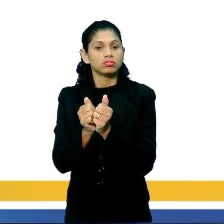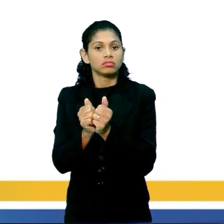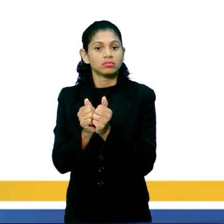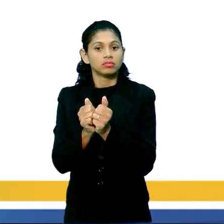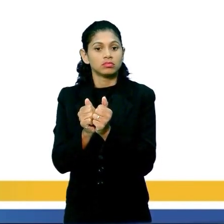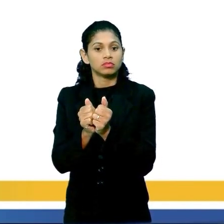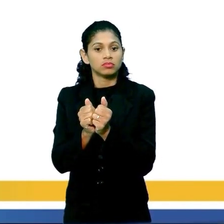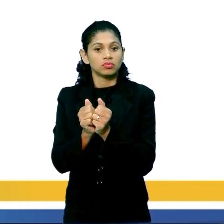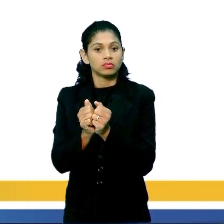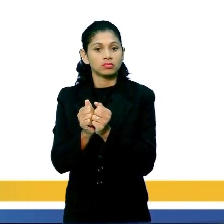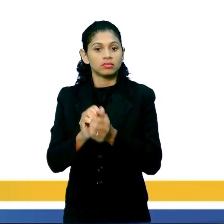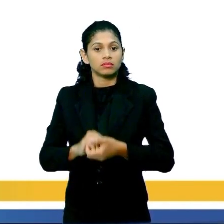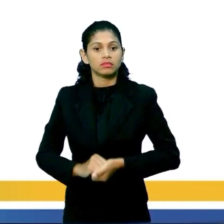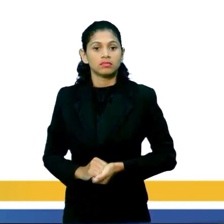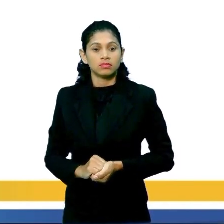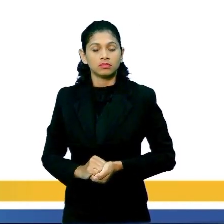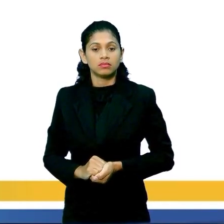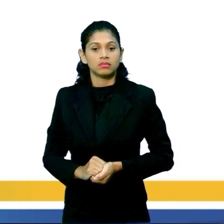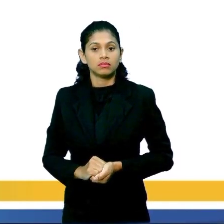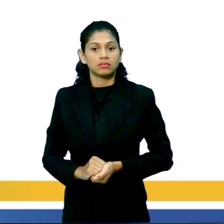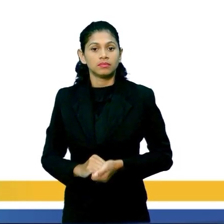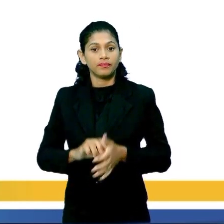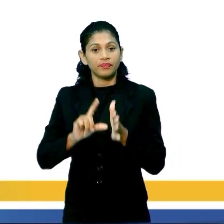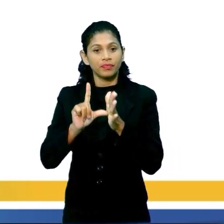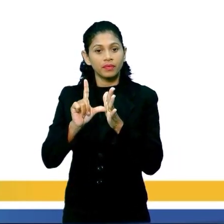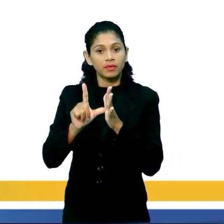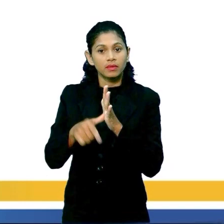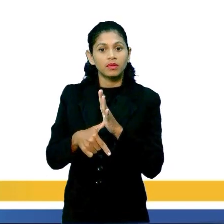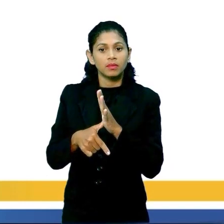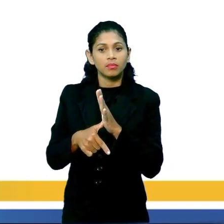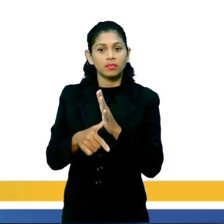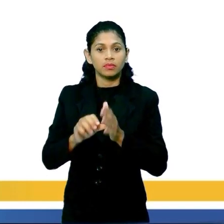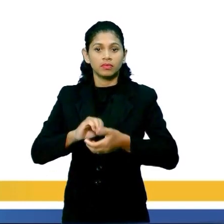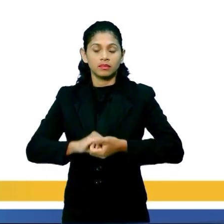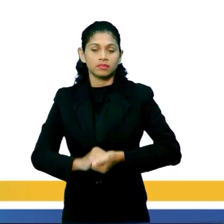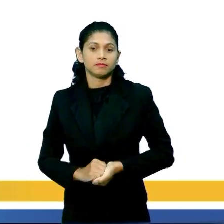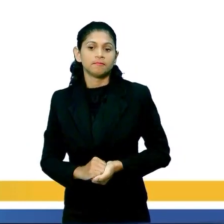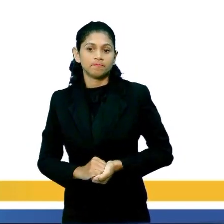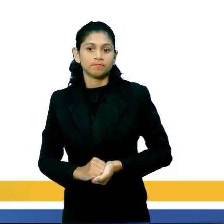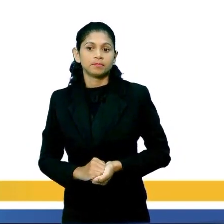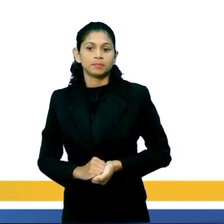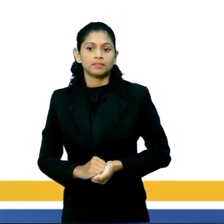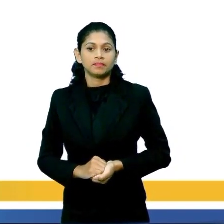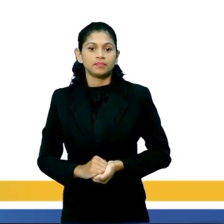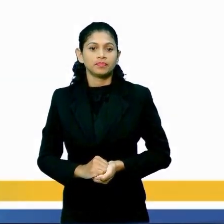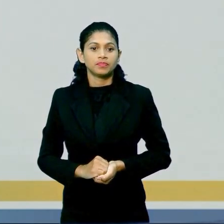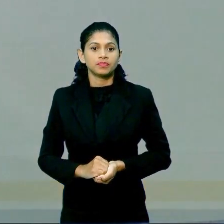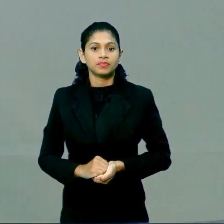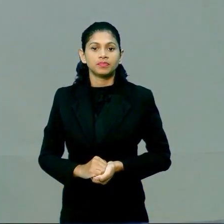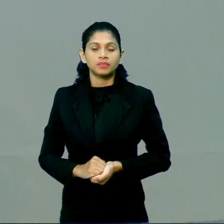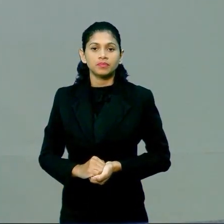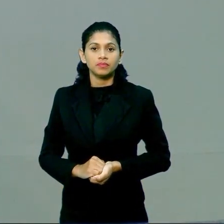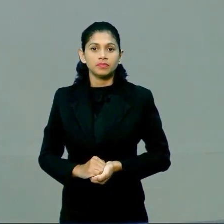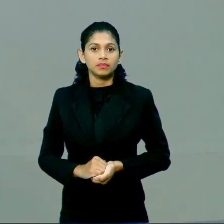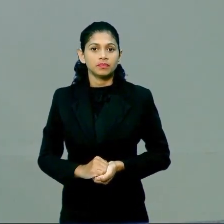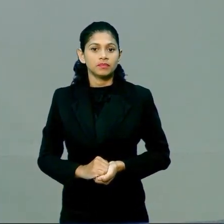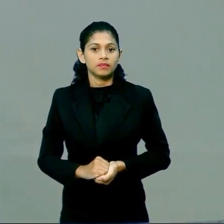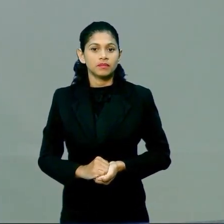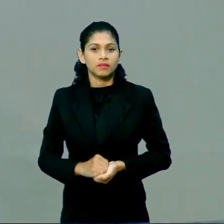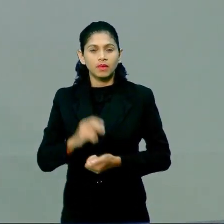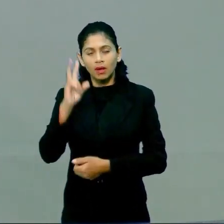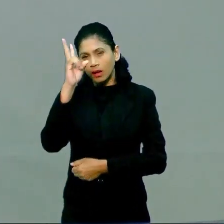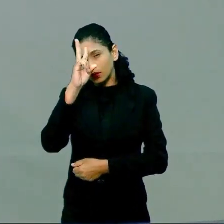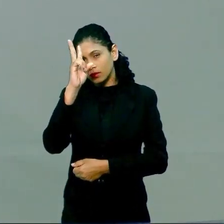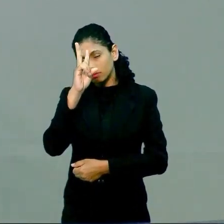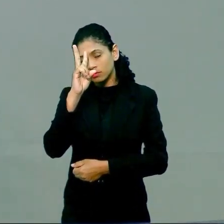tá e depois delinado né esse enado apesar de né de lembrar aí o ah